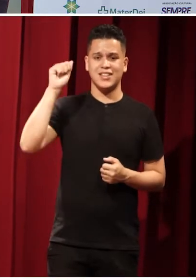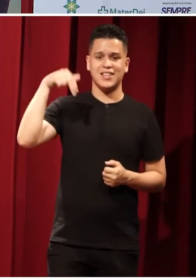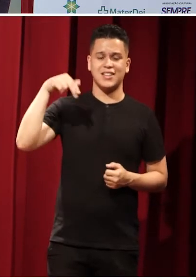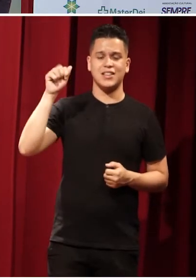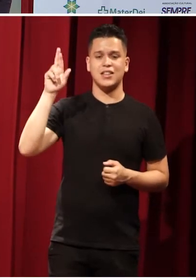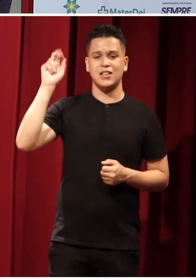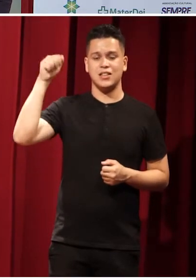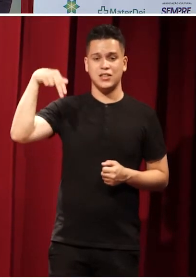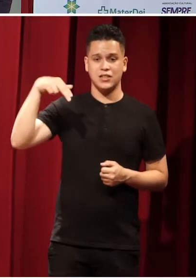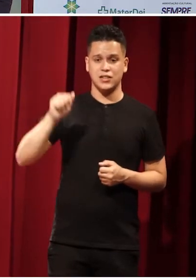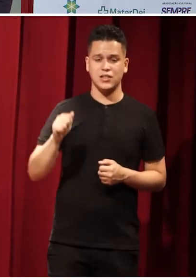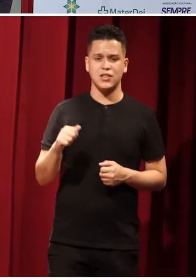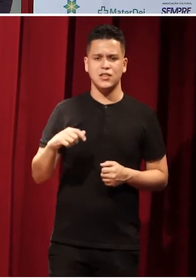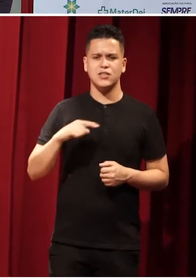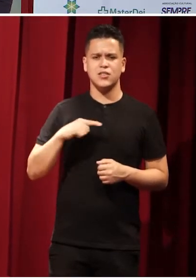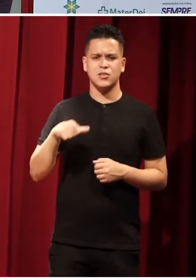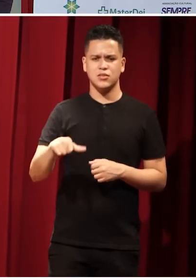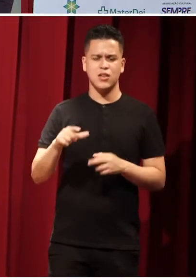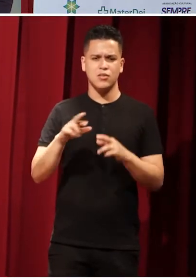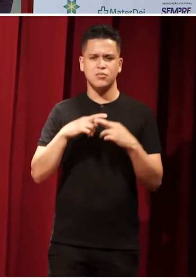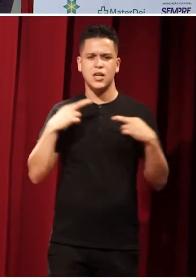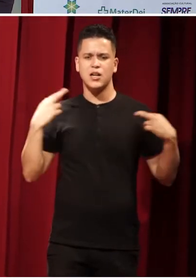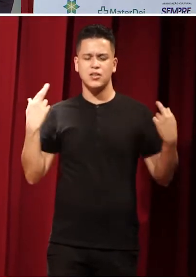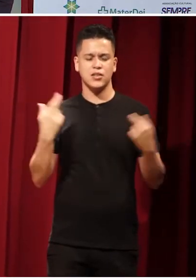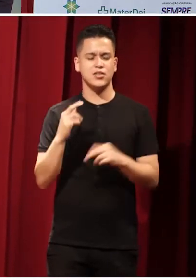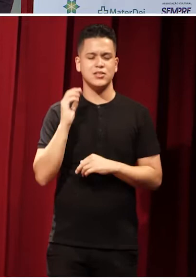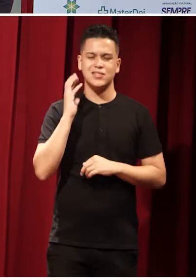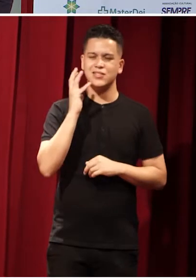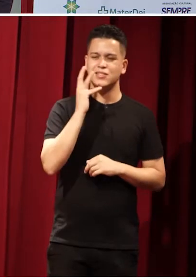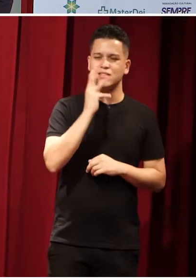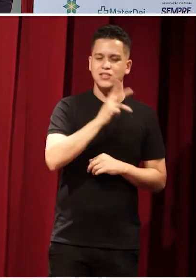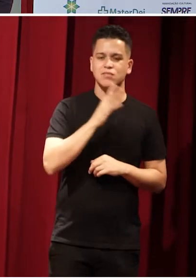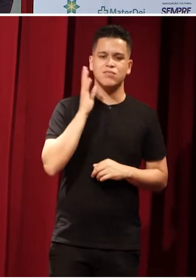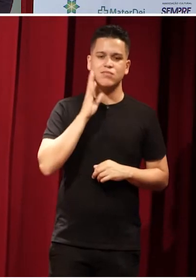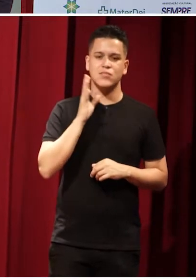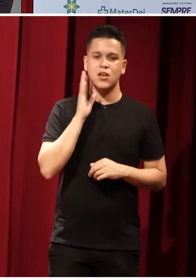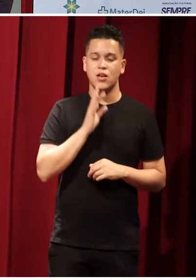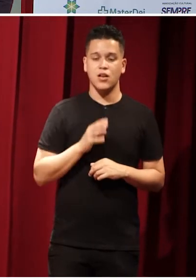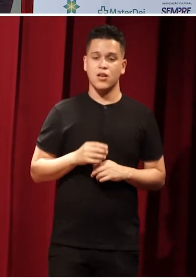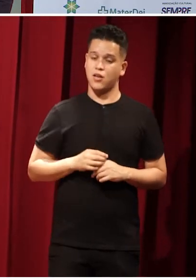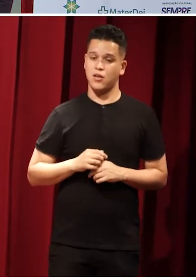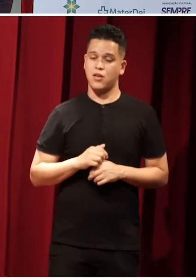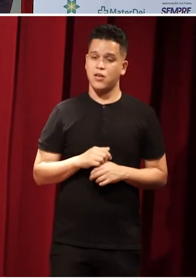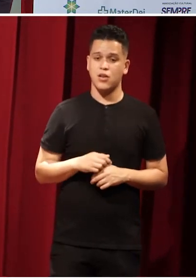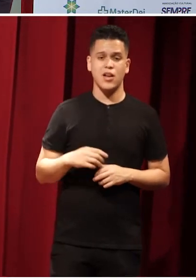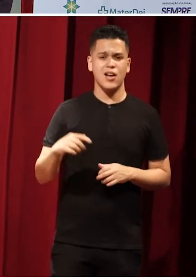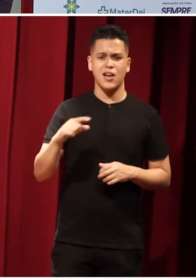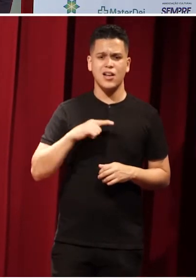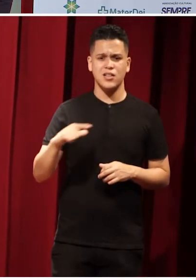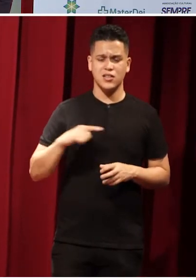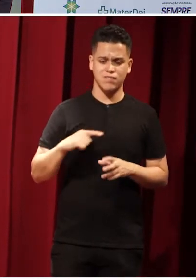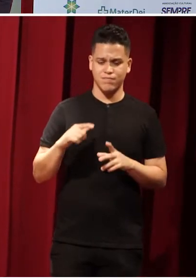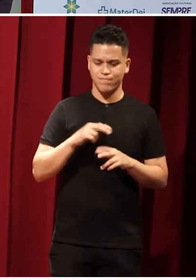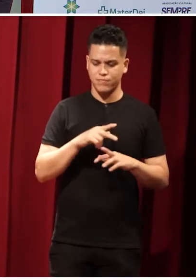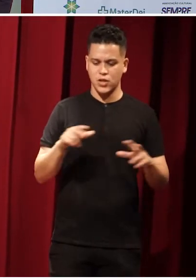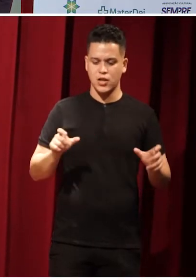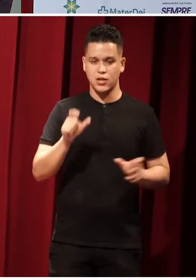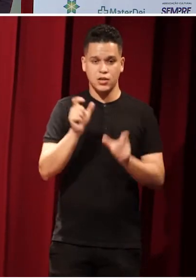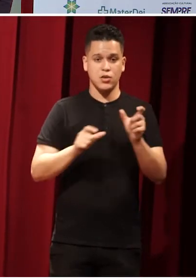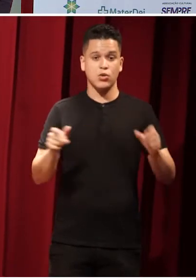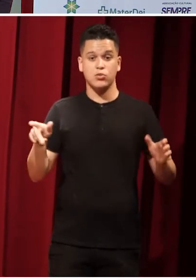onde os Vilas Boas. A gente teve uma reunião linda de umas 100 pessoas embaixo de uma árvore que foi a